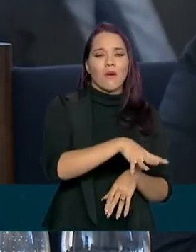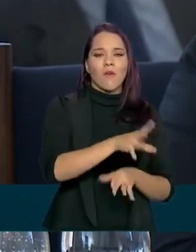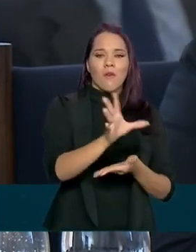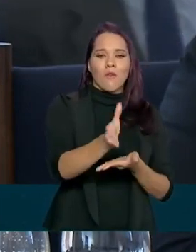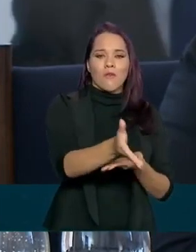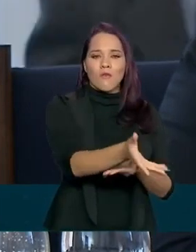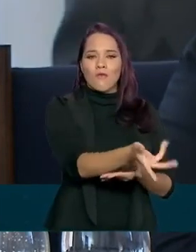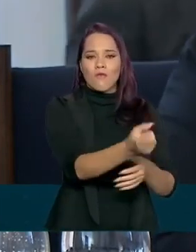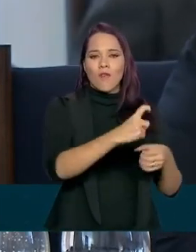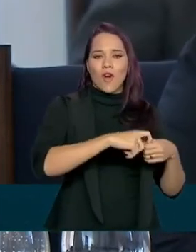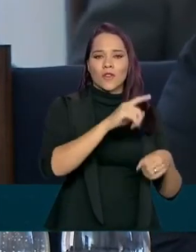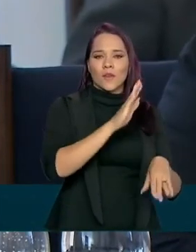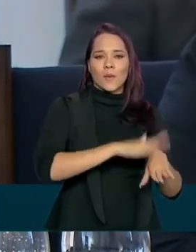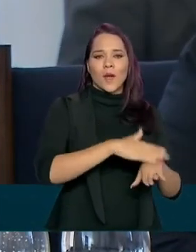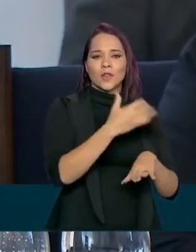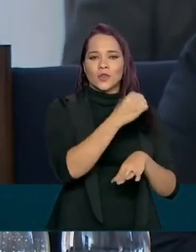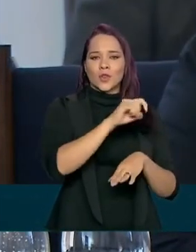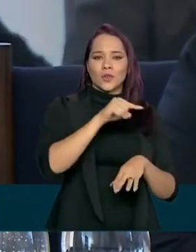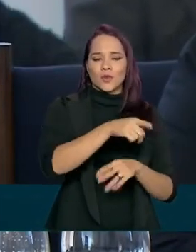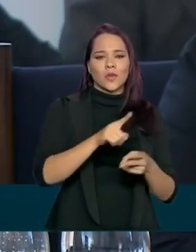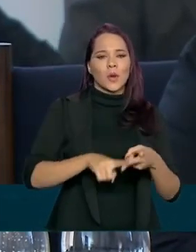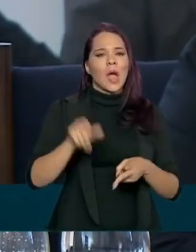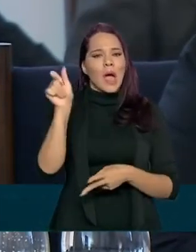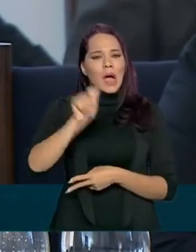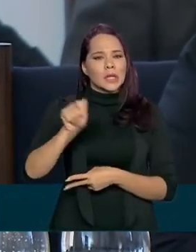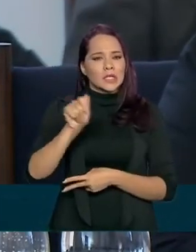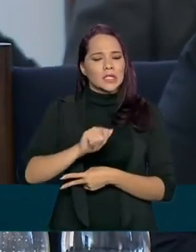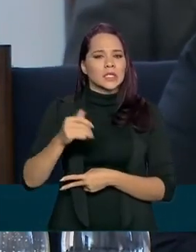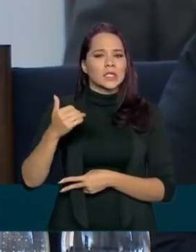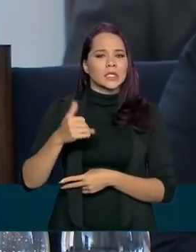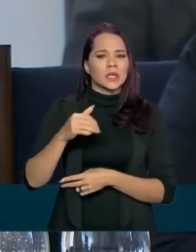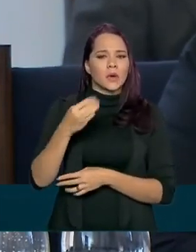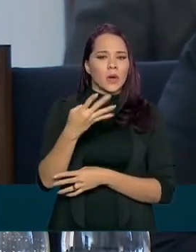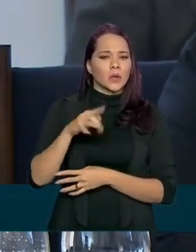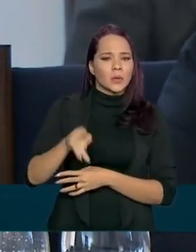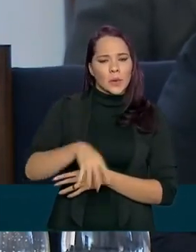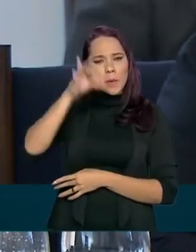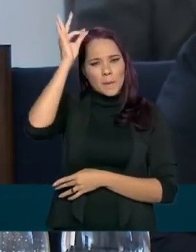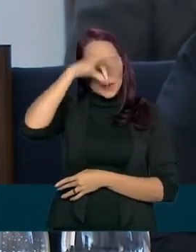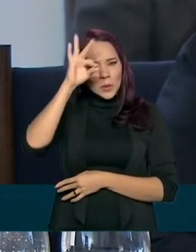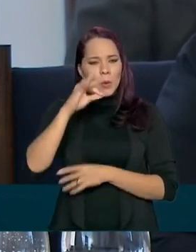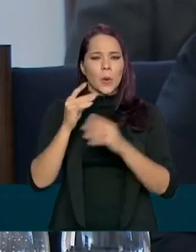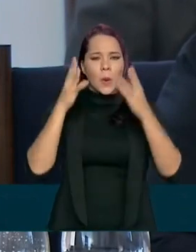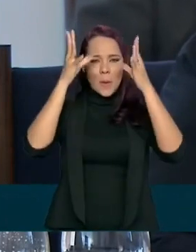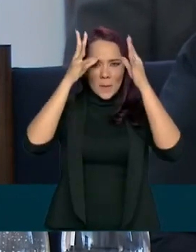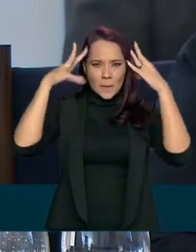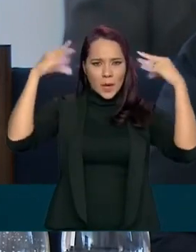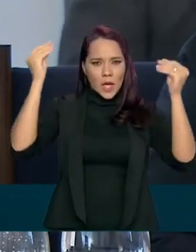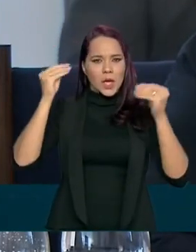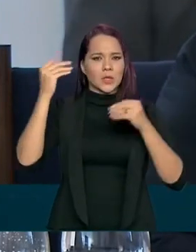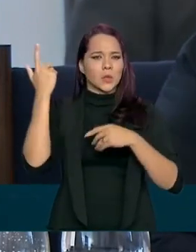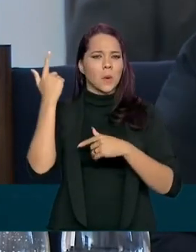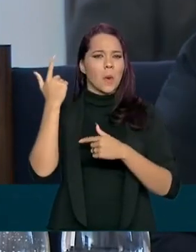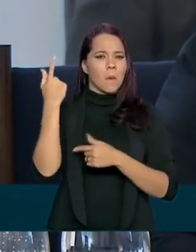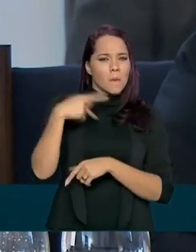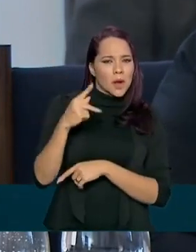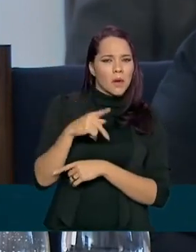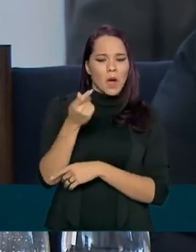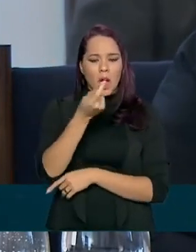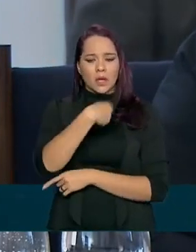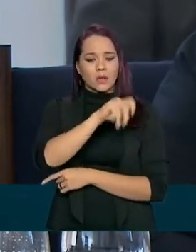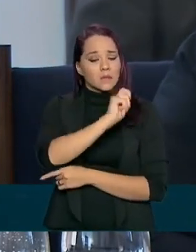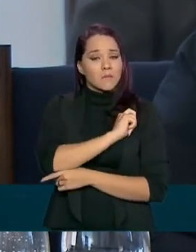mais de 18 mil brasileiros bolívia mais de 5.000 argentina mais de 4.000 pelo méxico paraguai e espanha todos mais de mil brasileiros